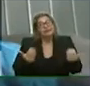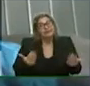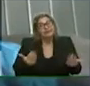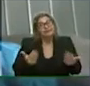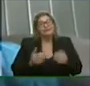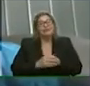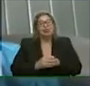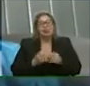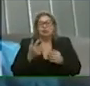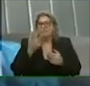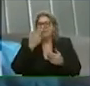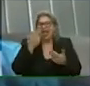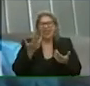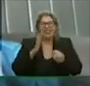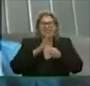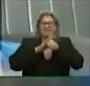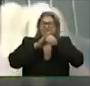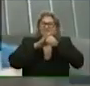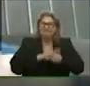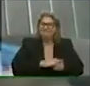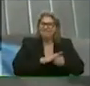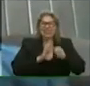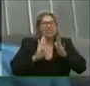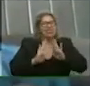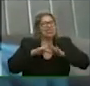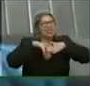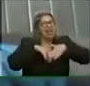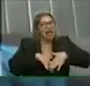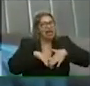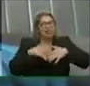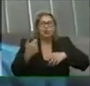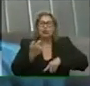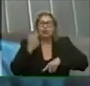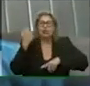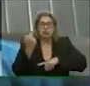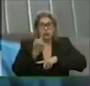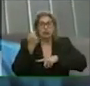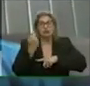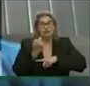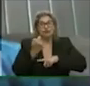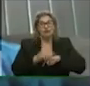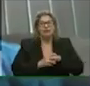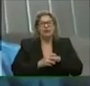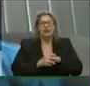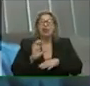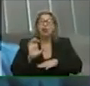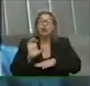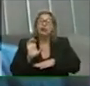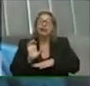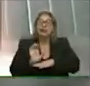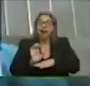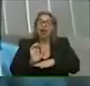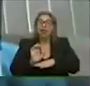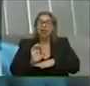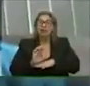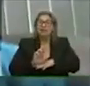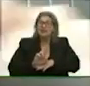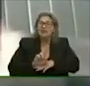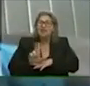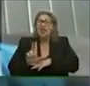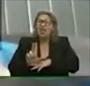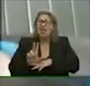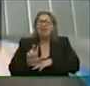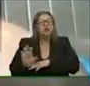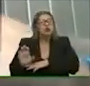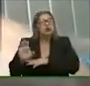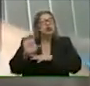sendo humilhados. O Rio Grande do Sul, ele é um estado diferente dos demais